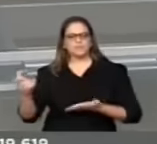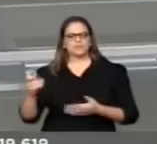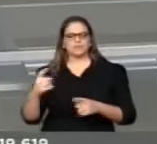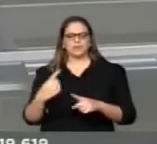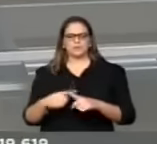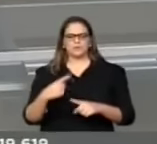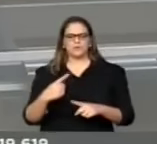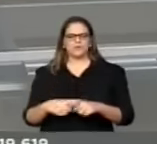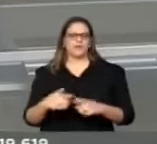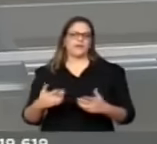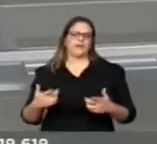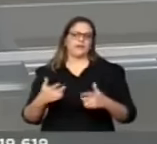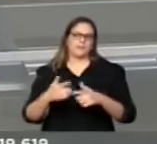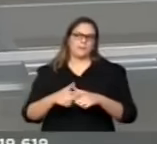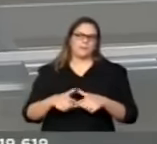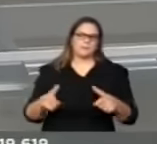maioria